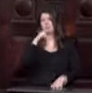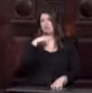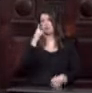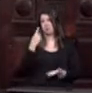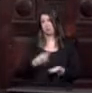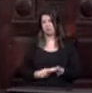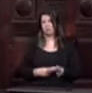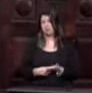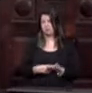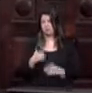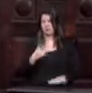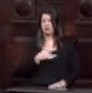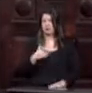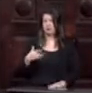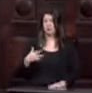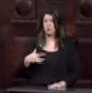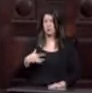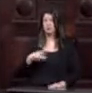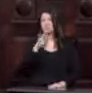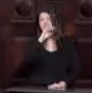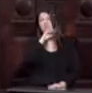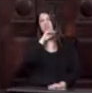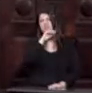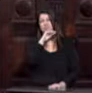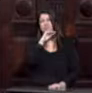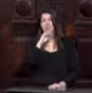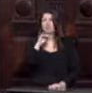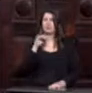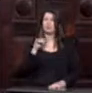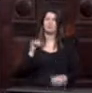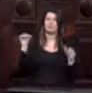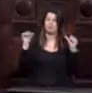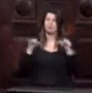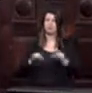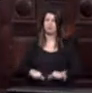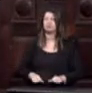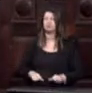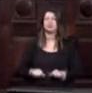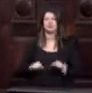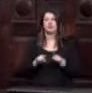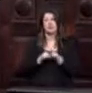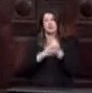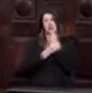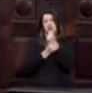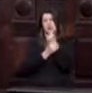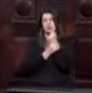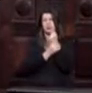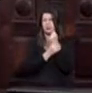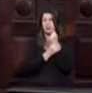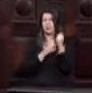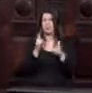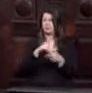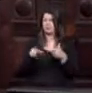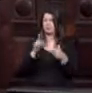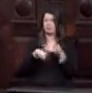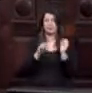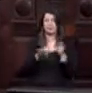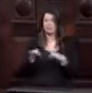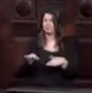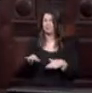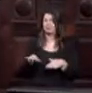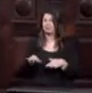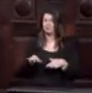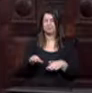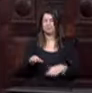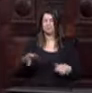A saúde está mais do que doente, em estado terminal. A segurança com problema, a educação idem,